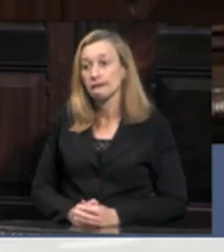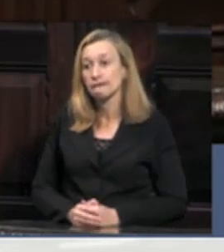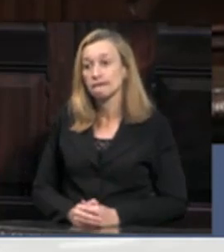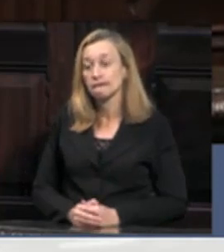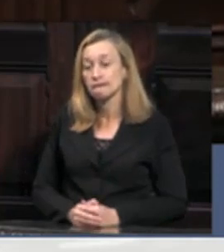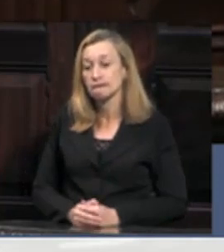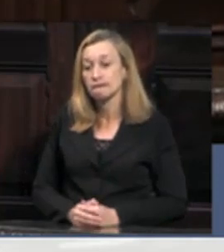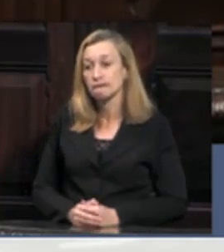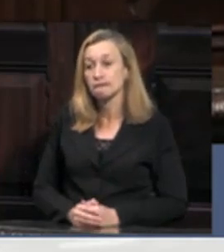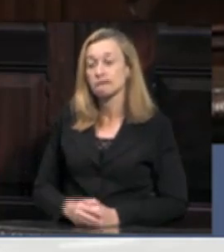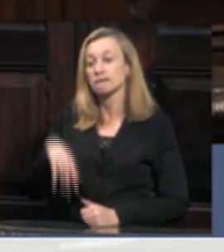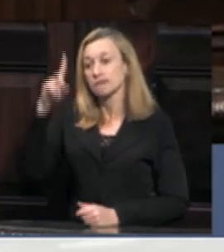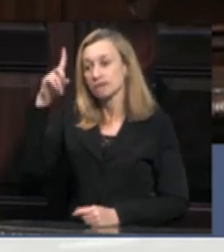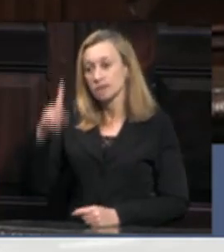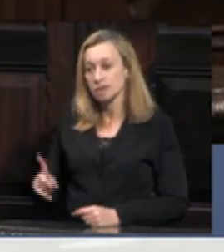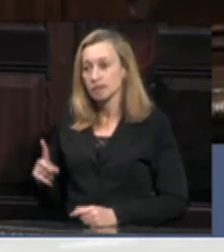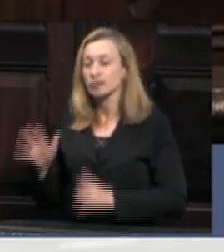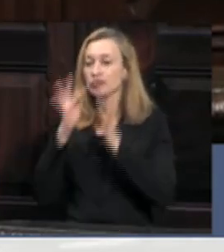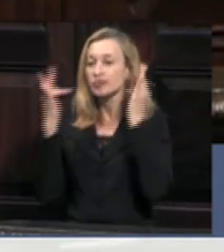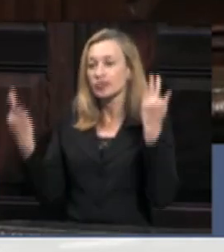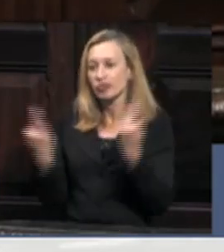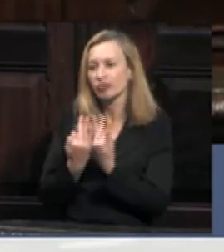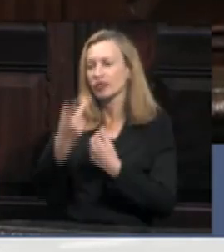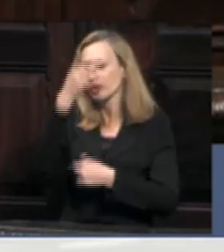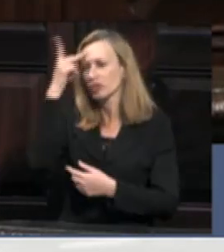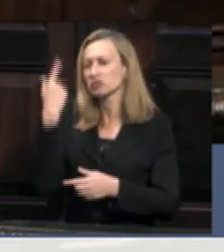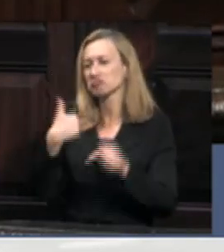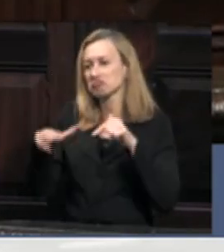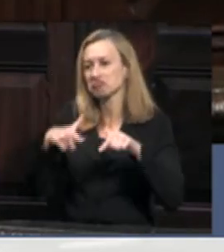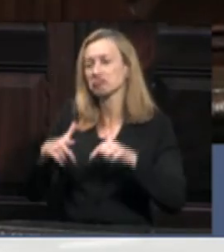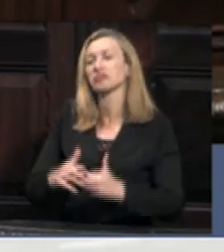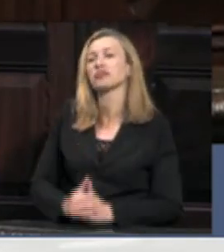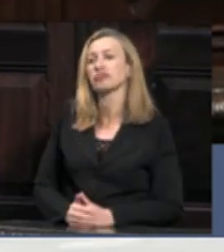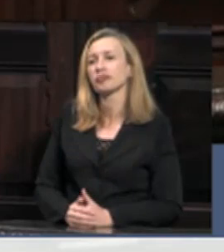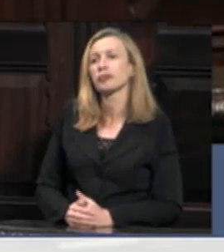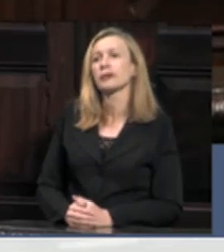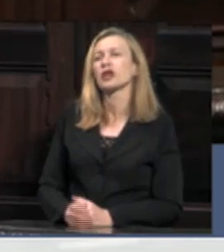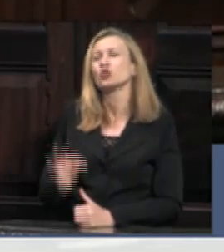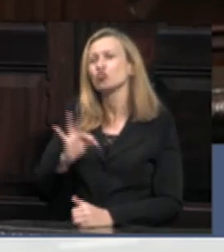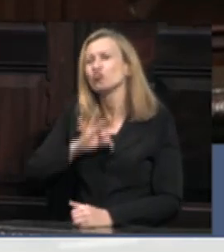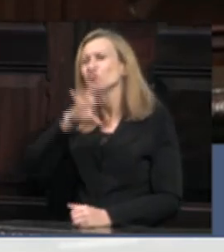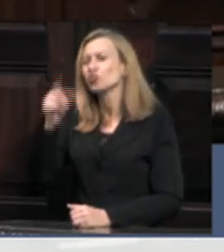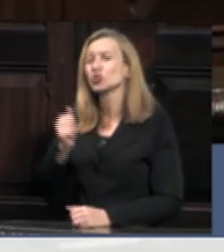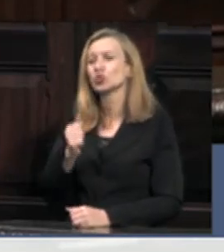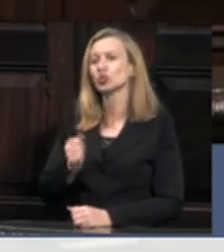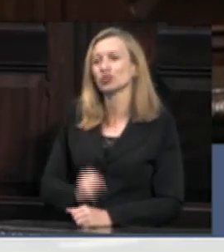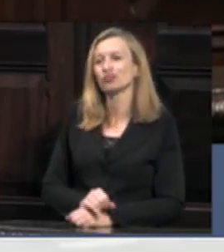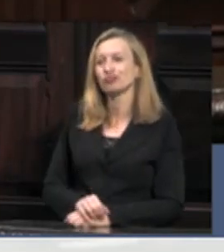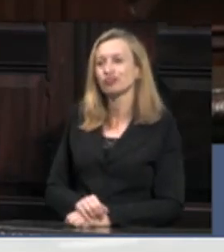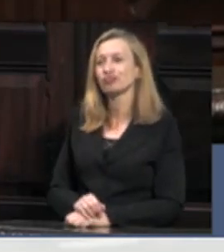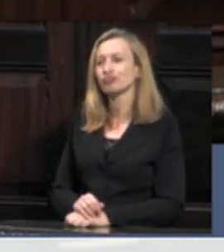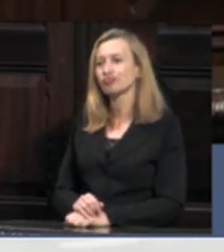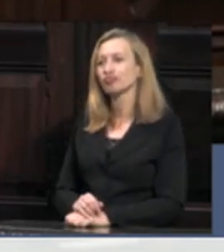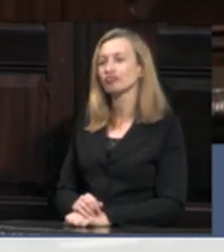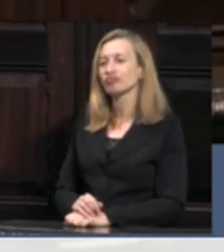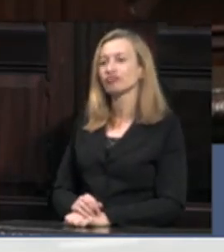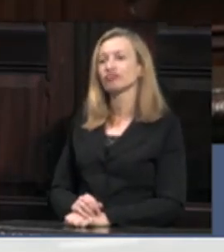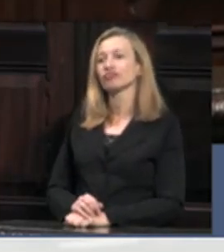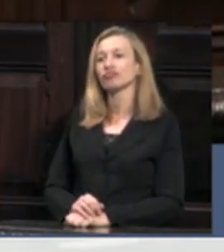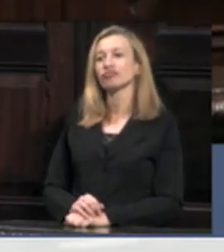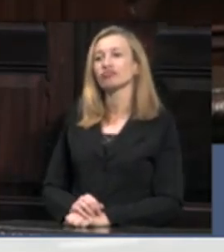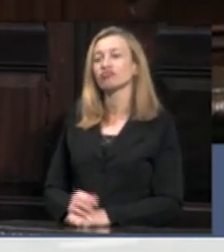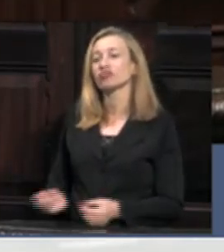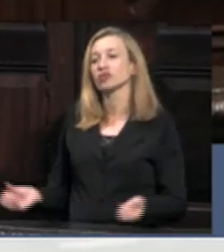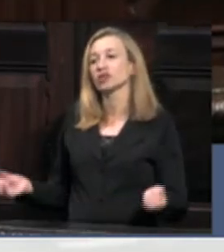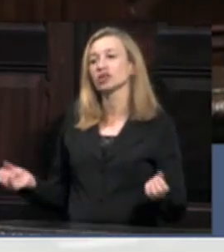a garantia da família do trabalhador público. Tudo isso está sendo colocado